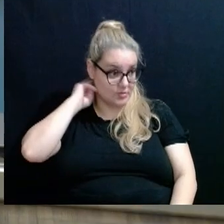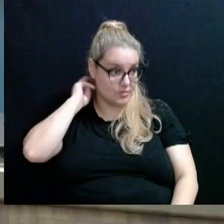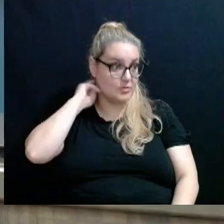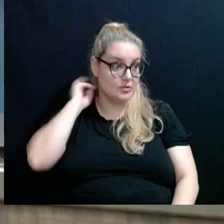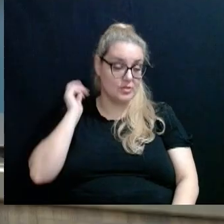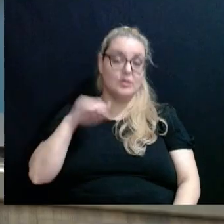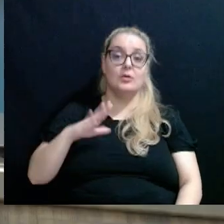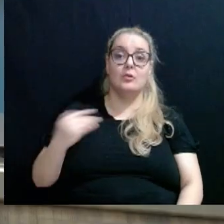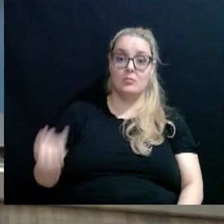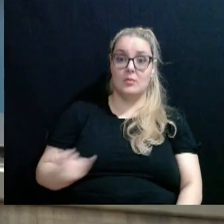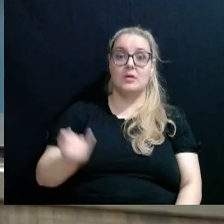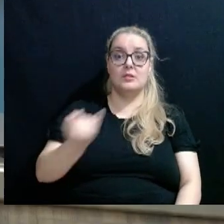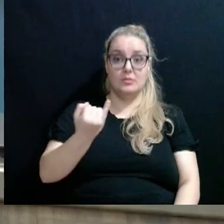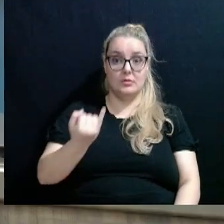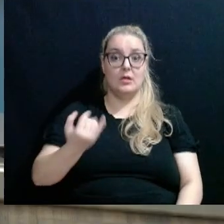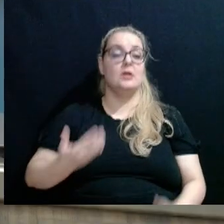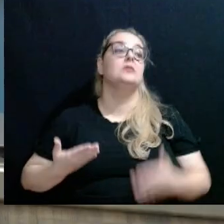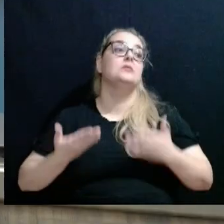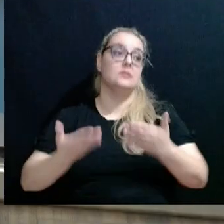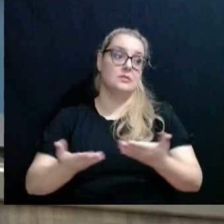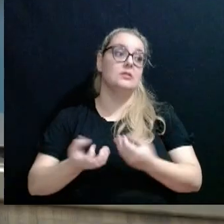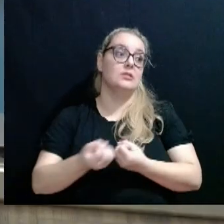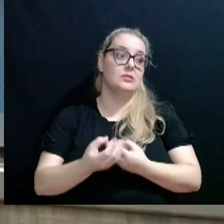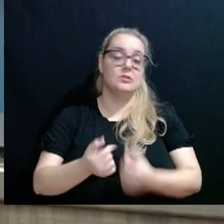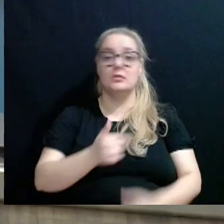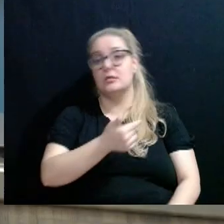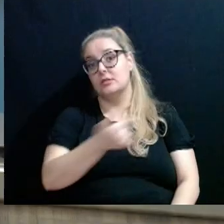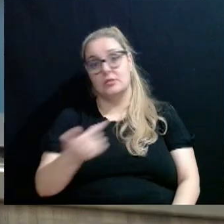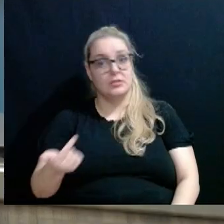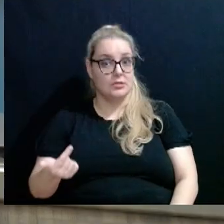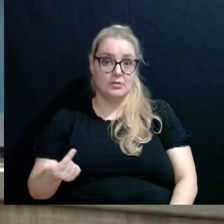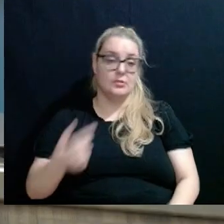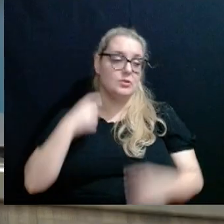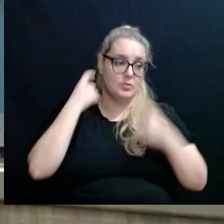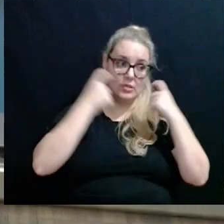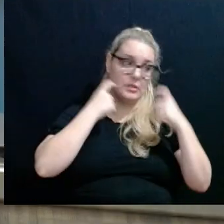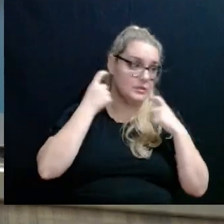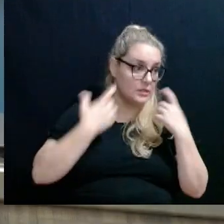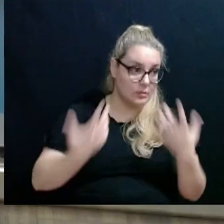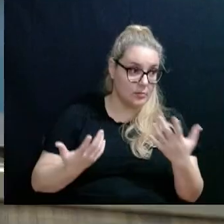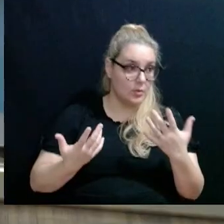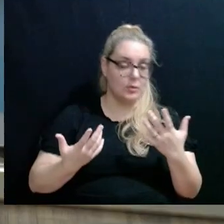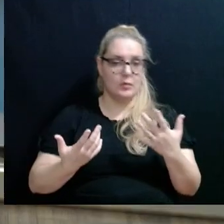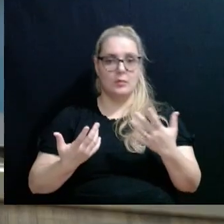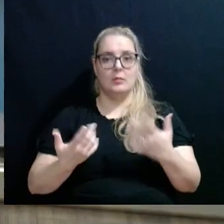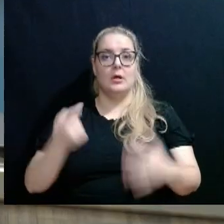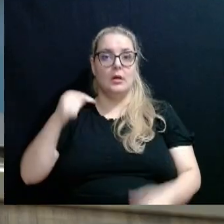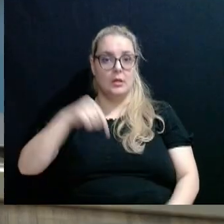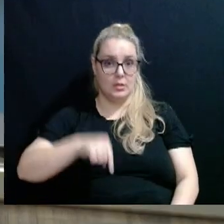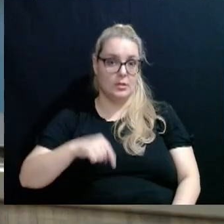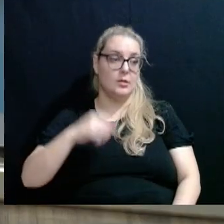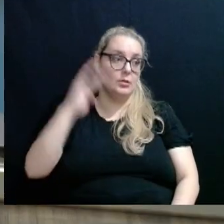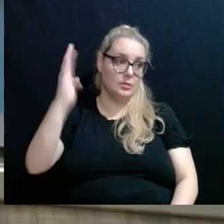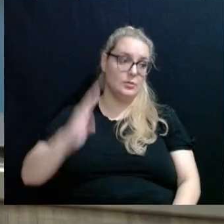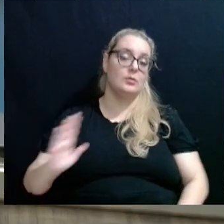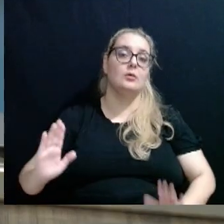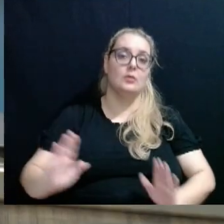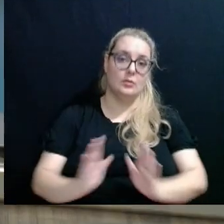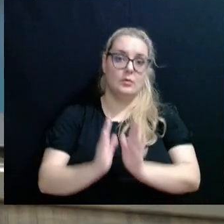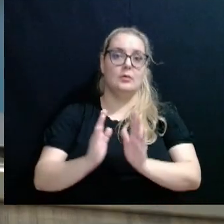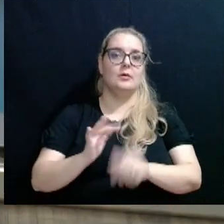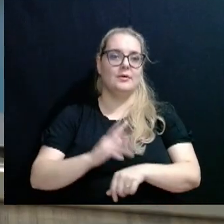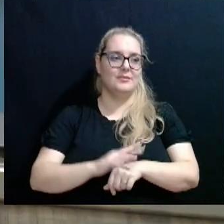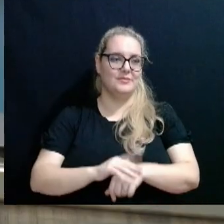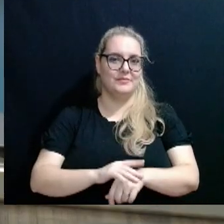da meningite e o mais importante, né, trazer essa informação que não há essa preocupação, né, aqui no